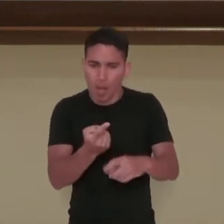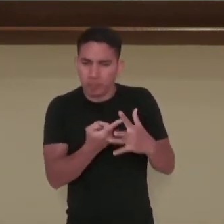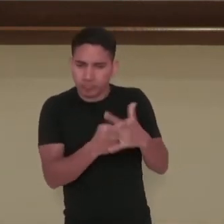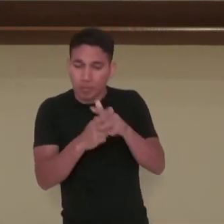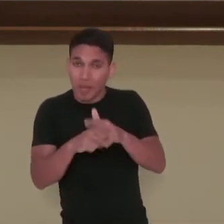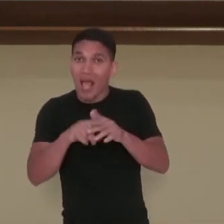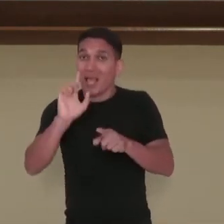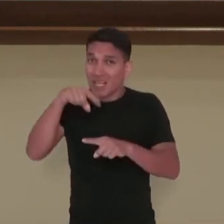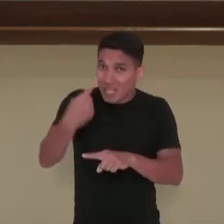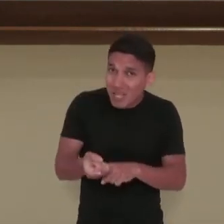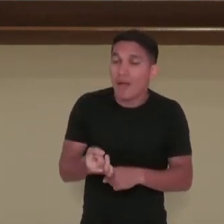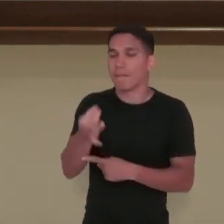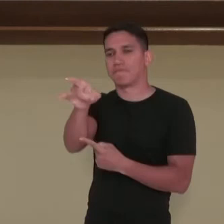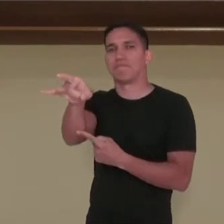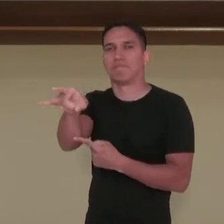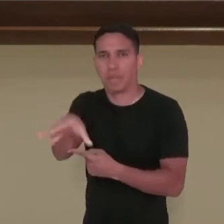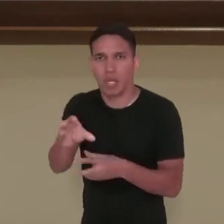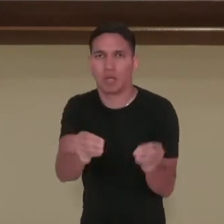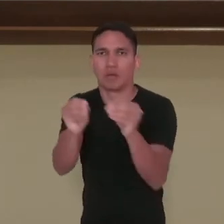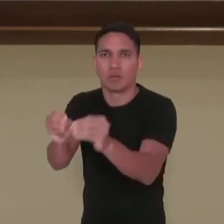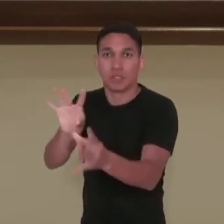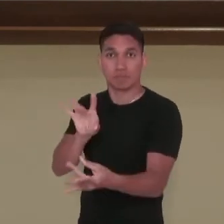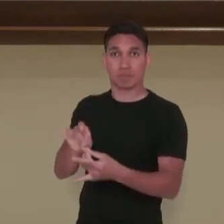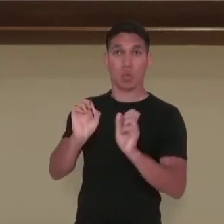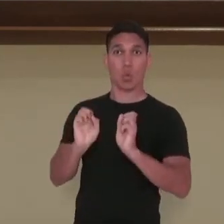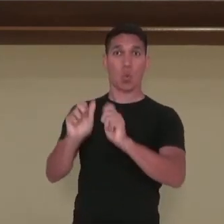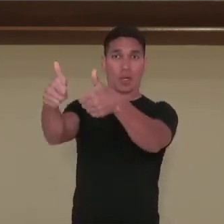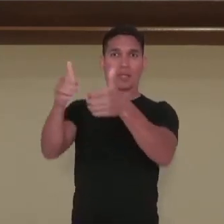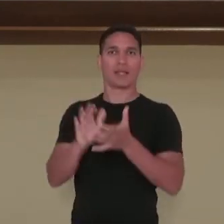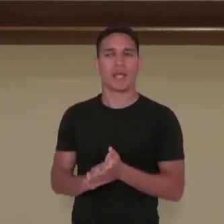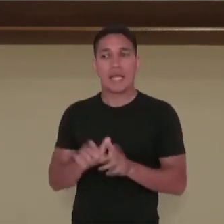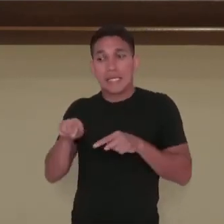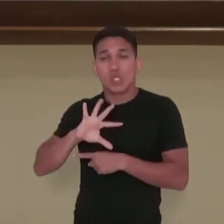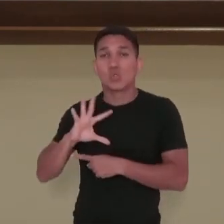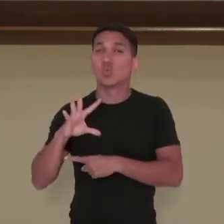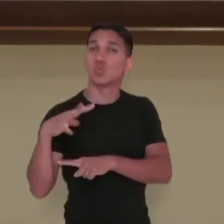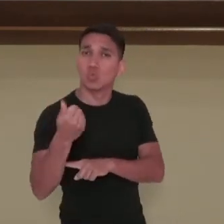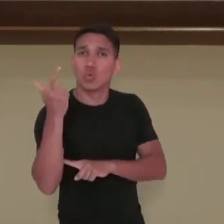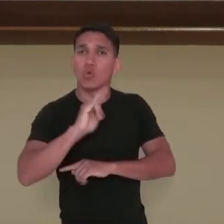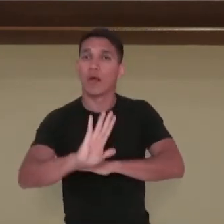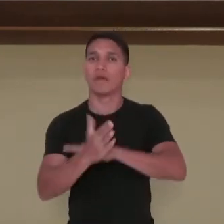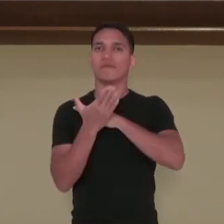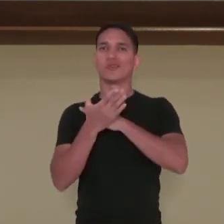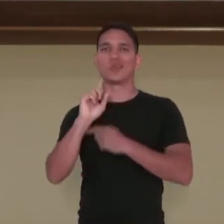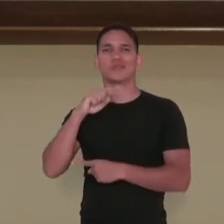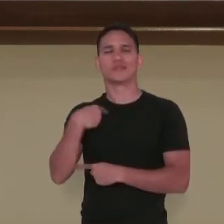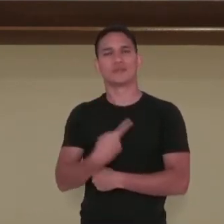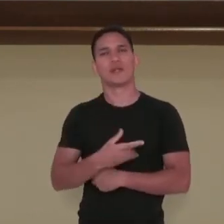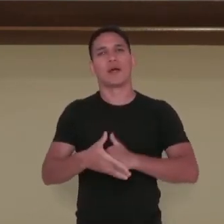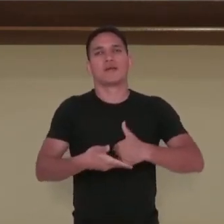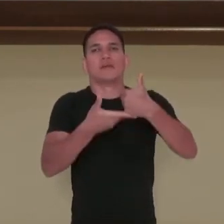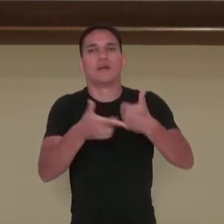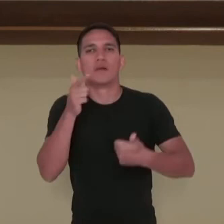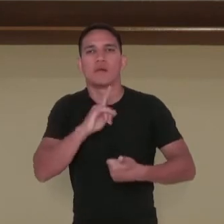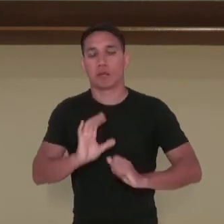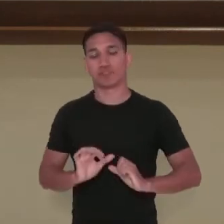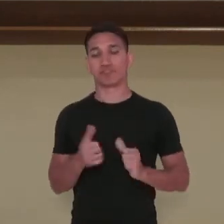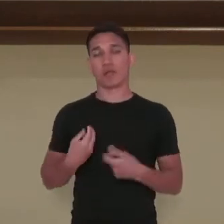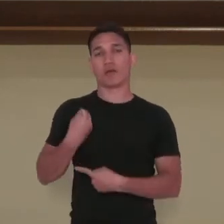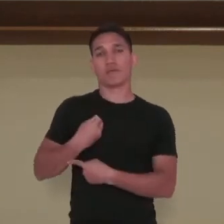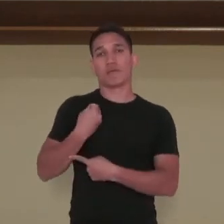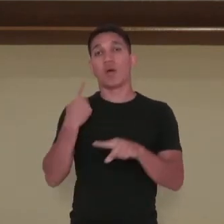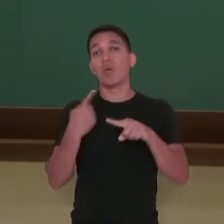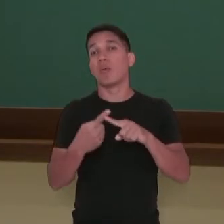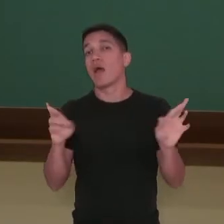uma destinação final. Isso tudo nos favorece a uma situação de reversibilidade no que diz